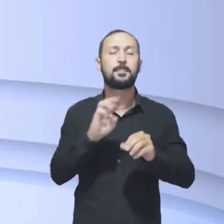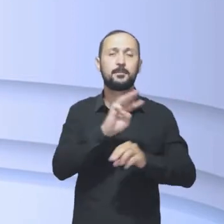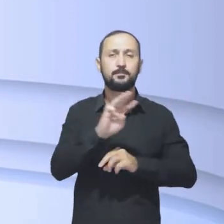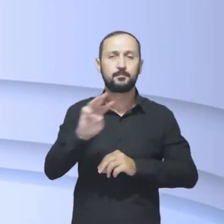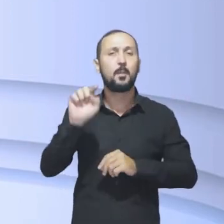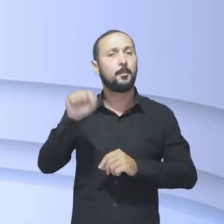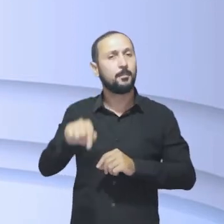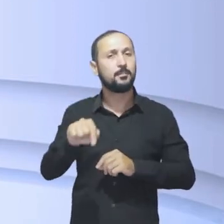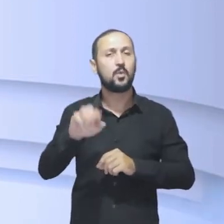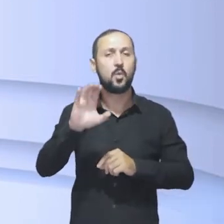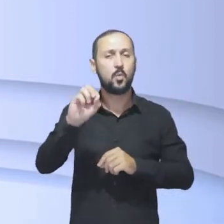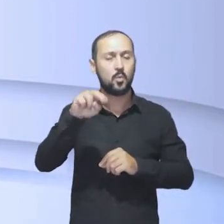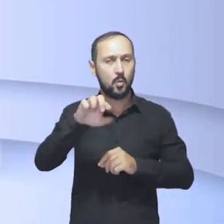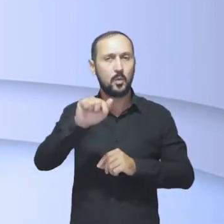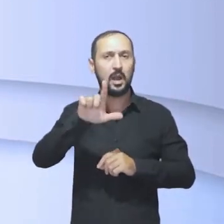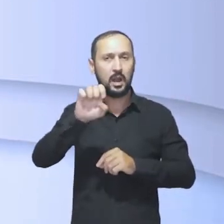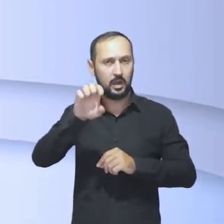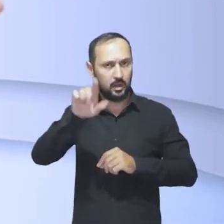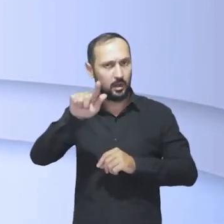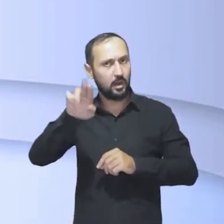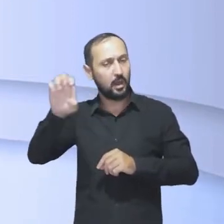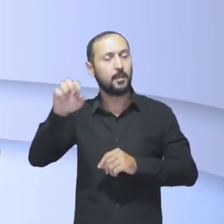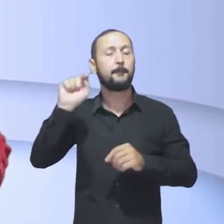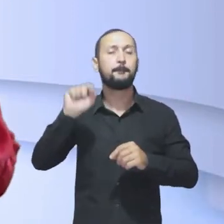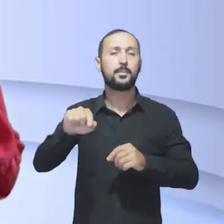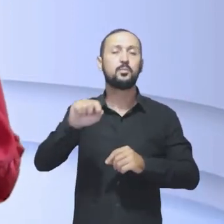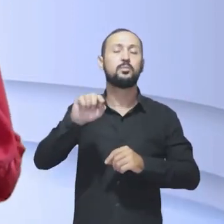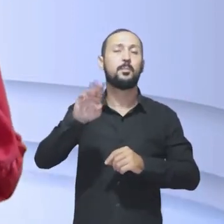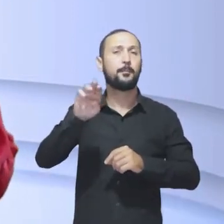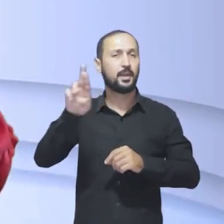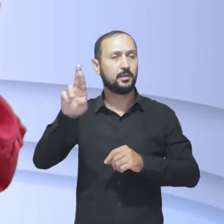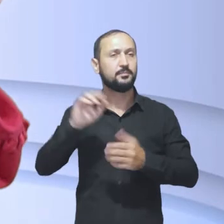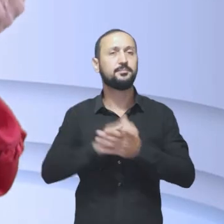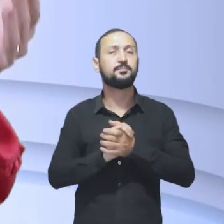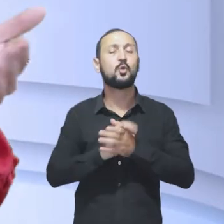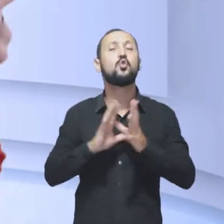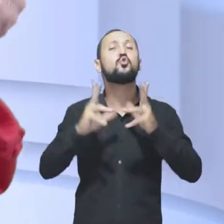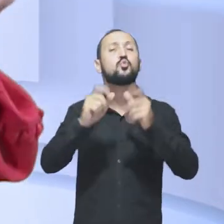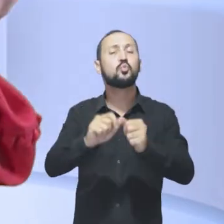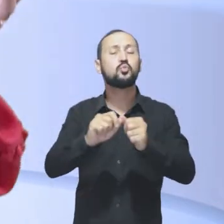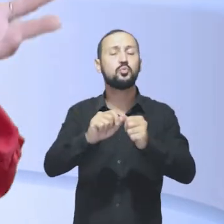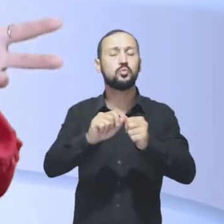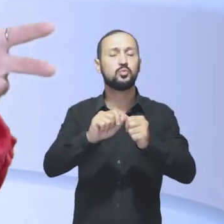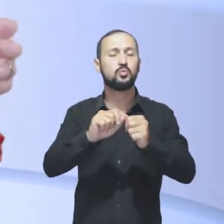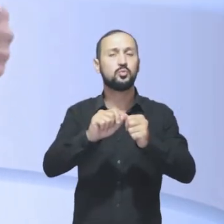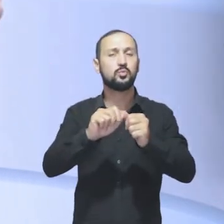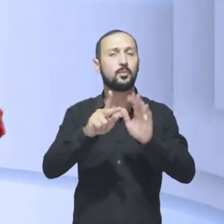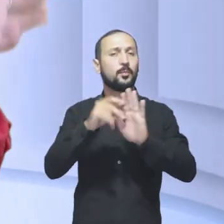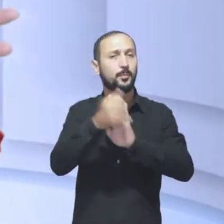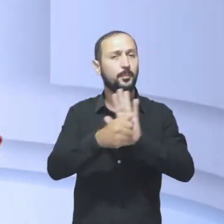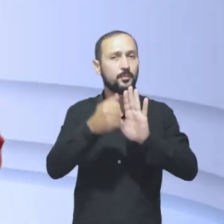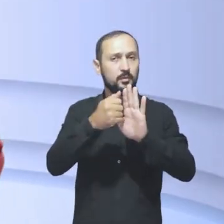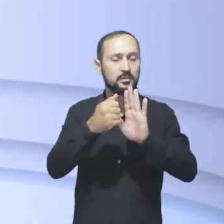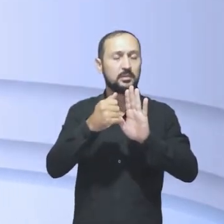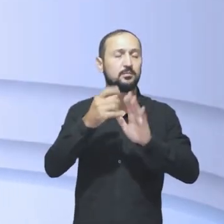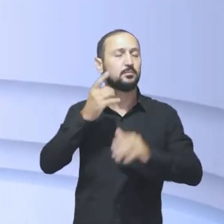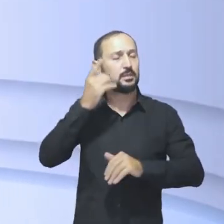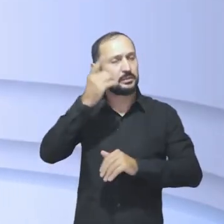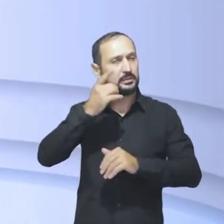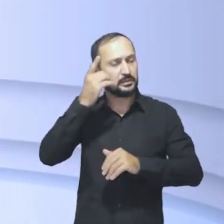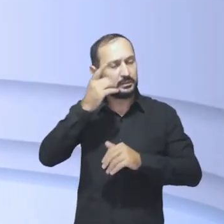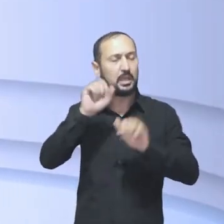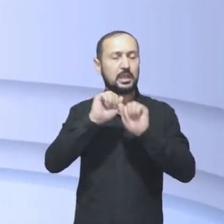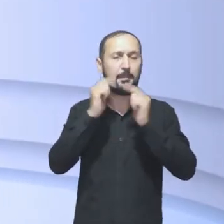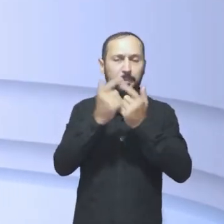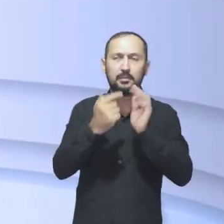www.conleg.ms.gov.br. Todos os projetos colocados na Assembleia Legislativa, de lei ordinária, de lei complementar, de emenda constitucional,